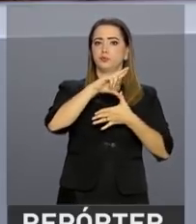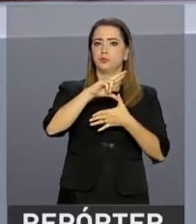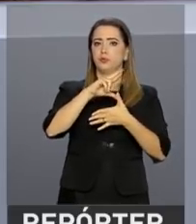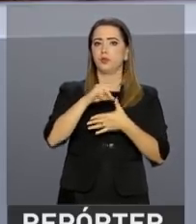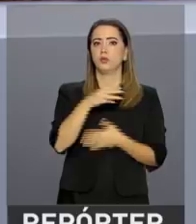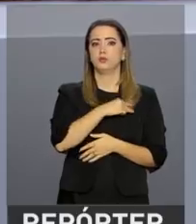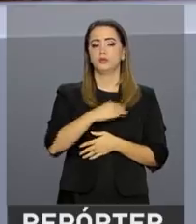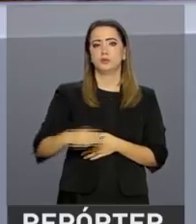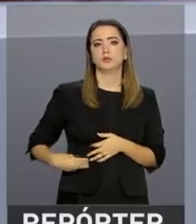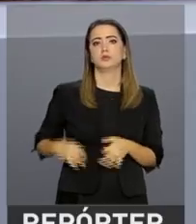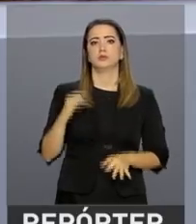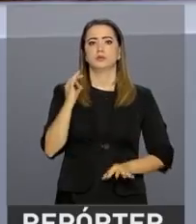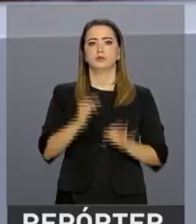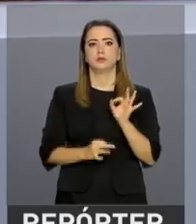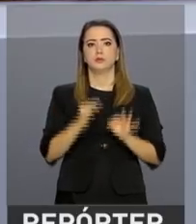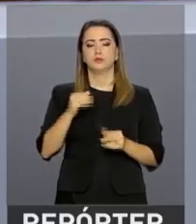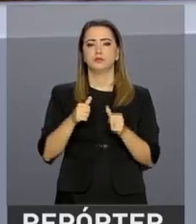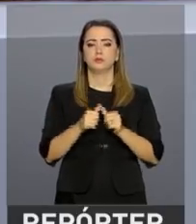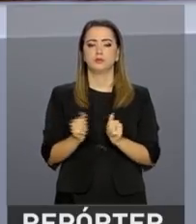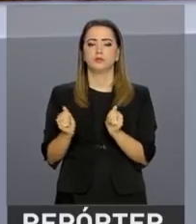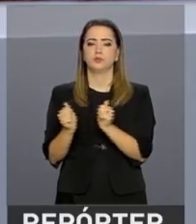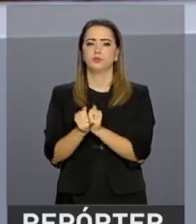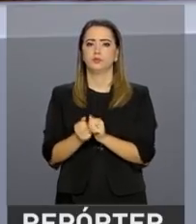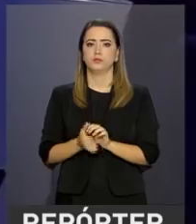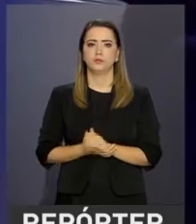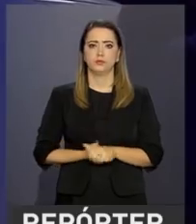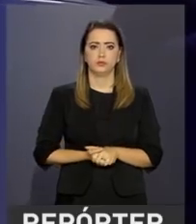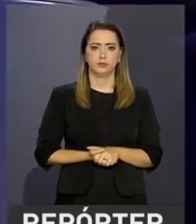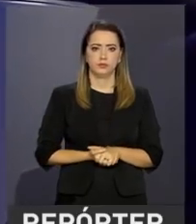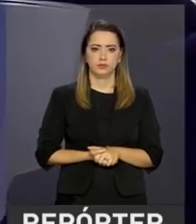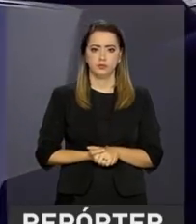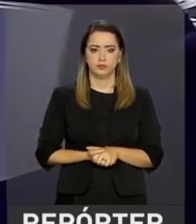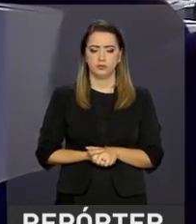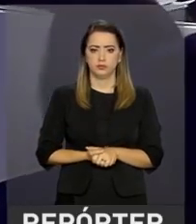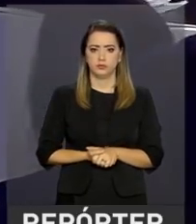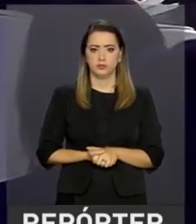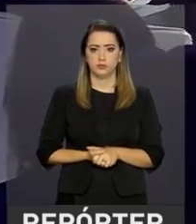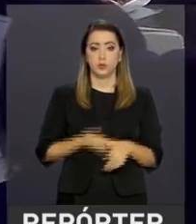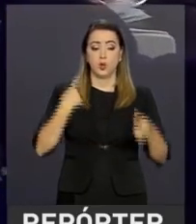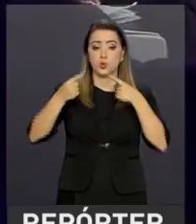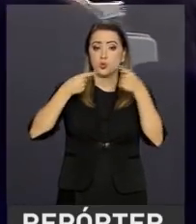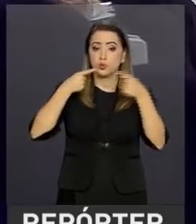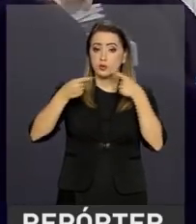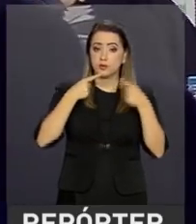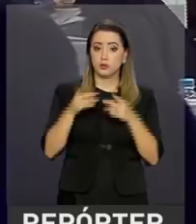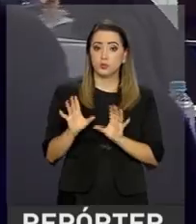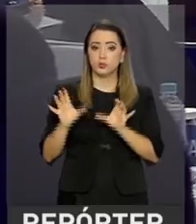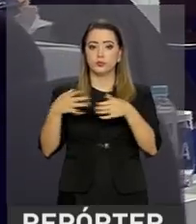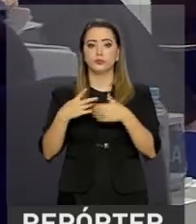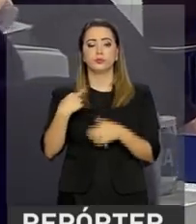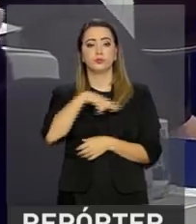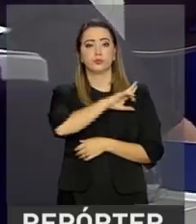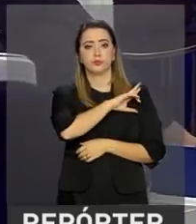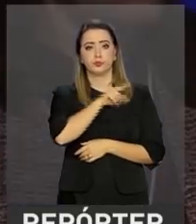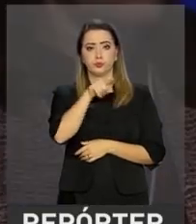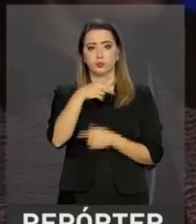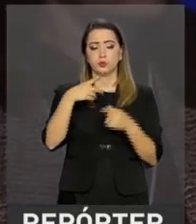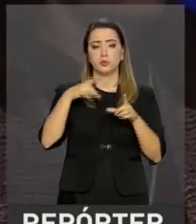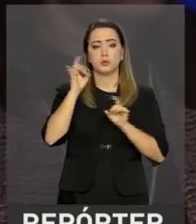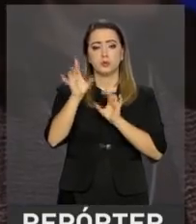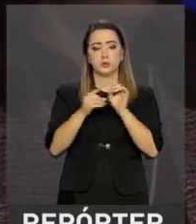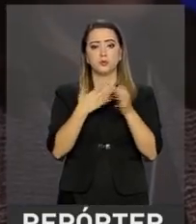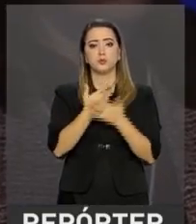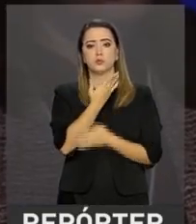da justiça torquato jardim estava lá o debate reuniu especialistas sobre o assunto